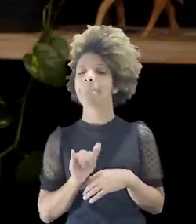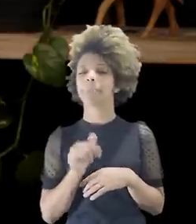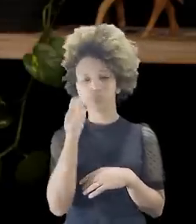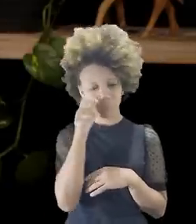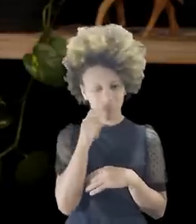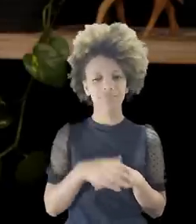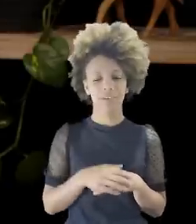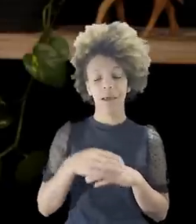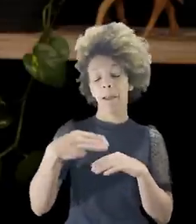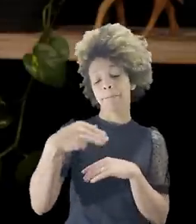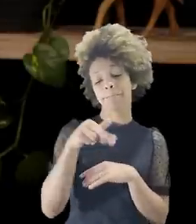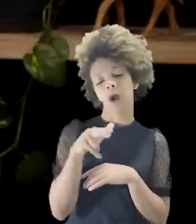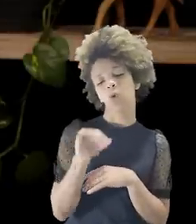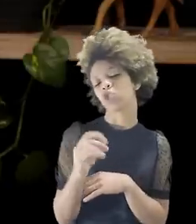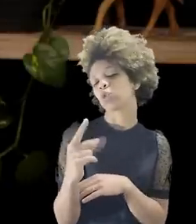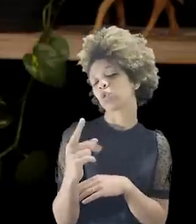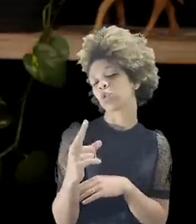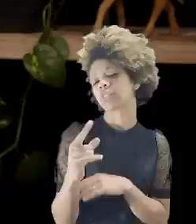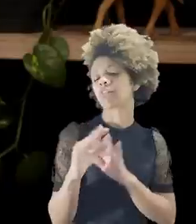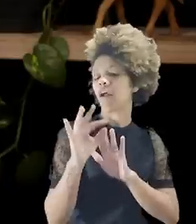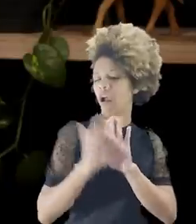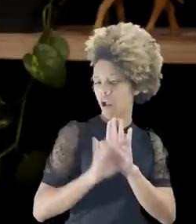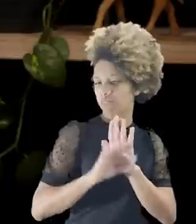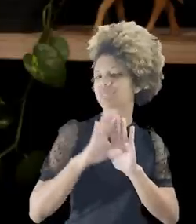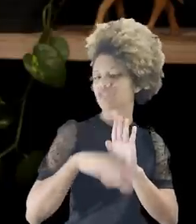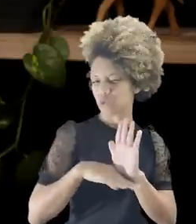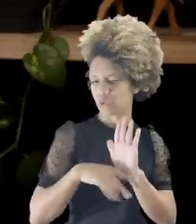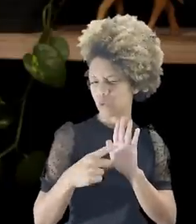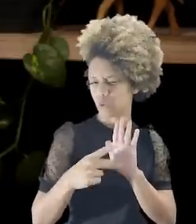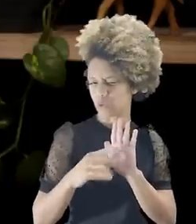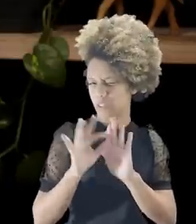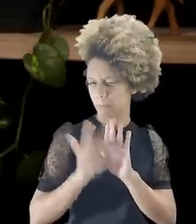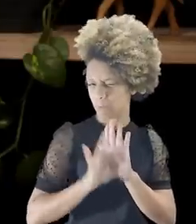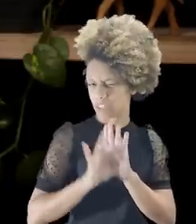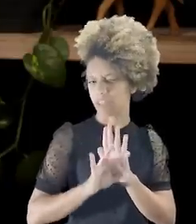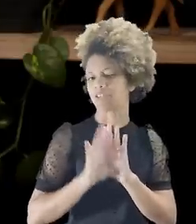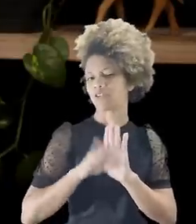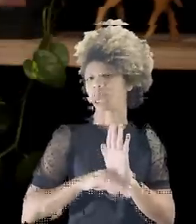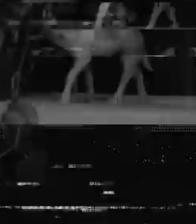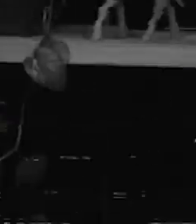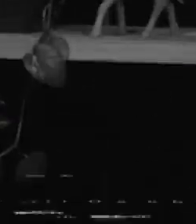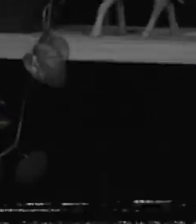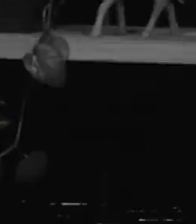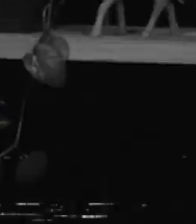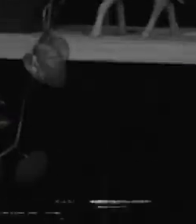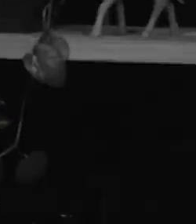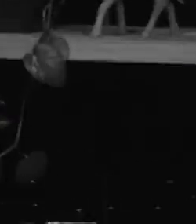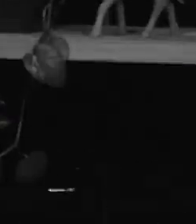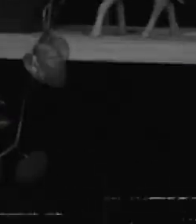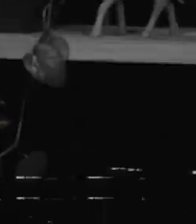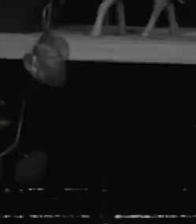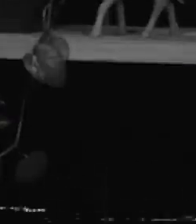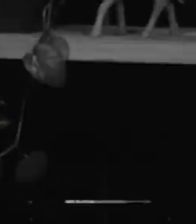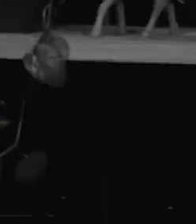Maurício 12 é o meu cupom de desconto tá certo 12% de desconto em qualquer produto da linha inside para para para